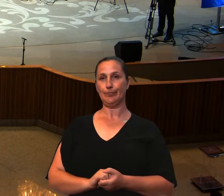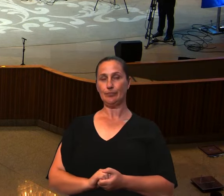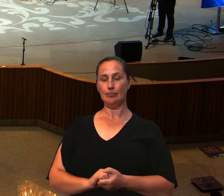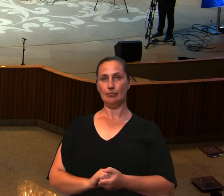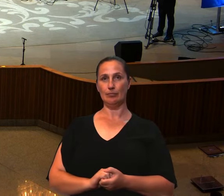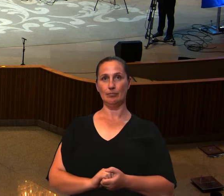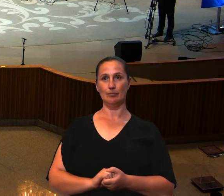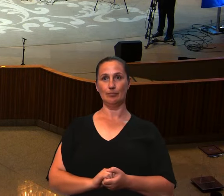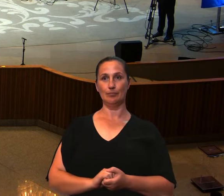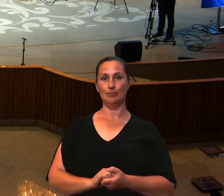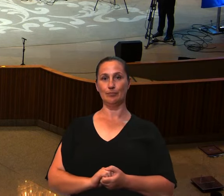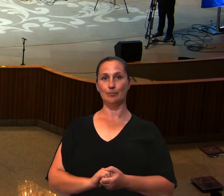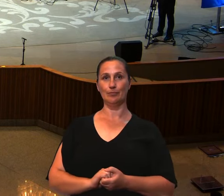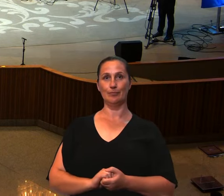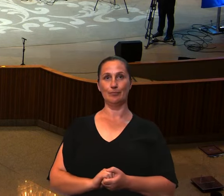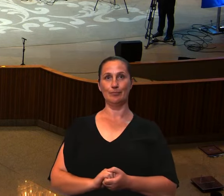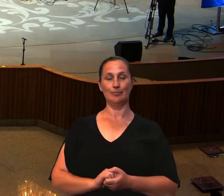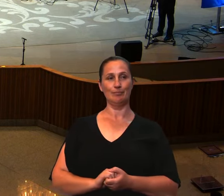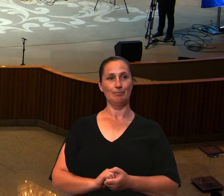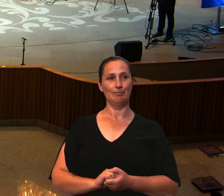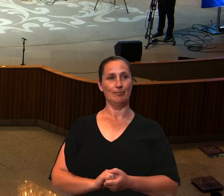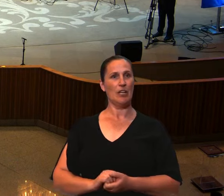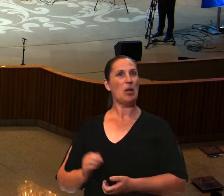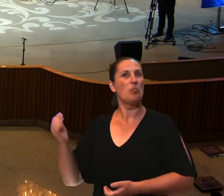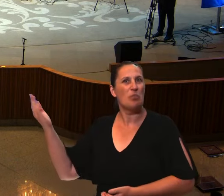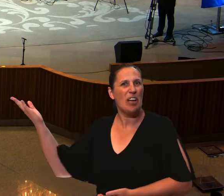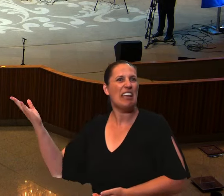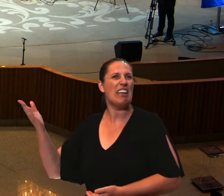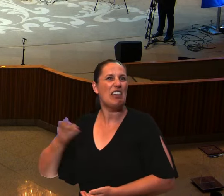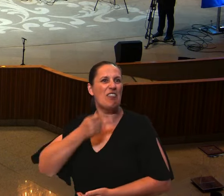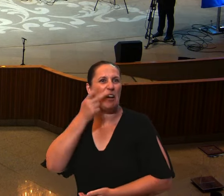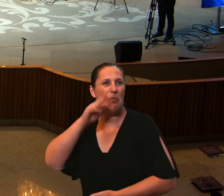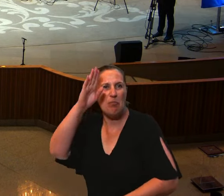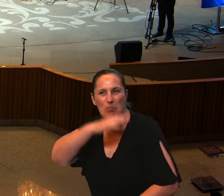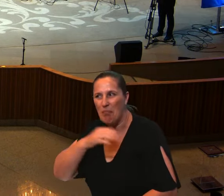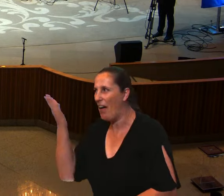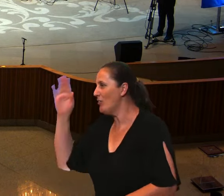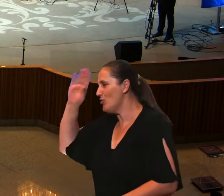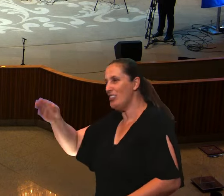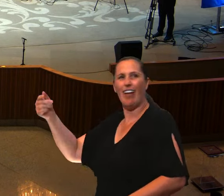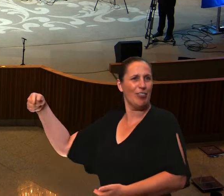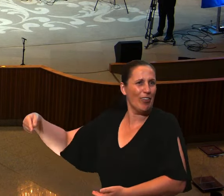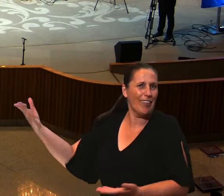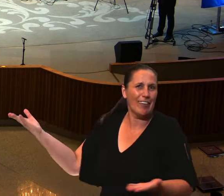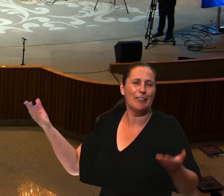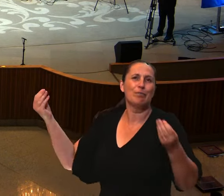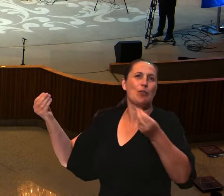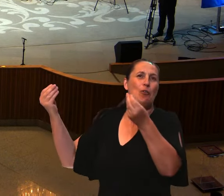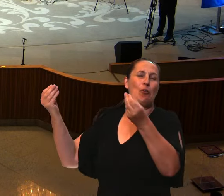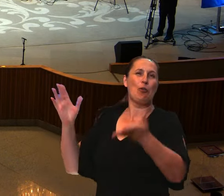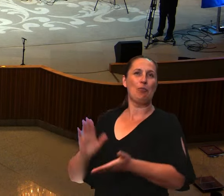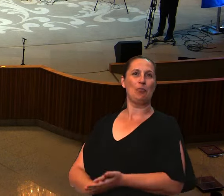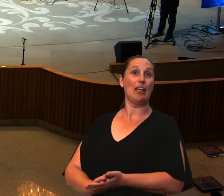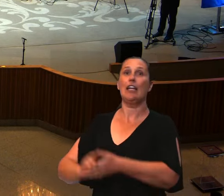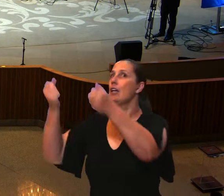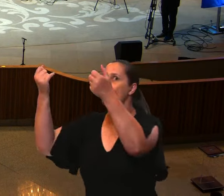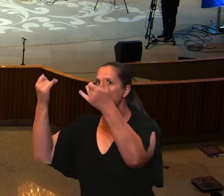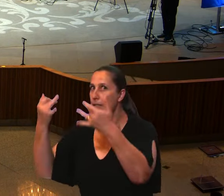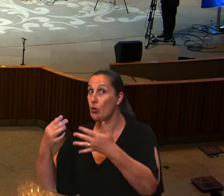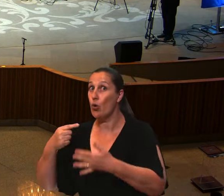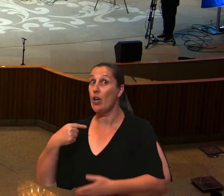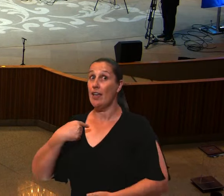benção Pô meu o cara queima meu filme direto aqui ele não explicou a